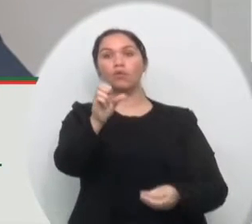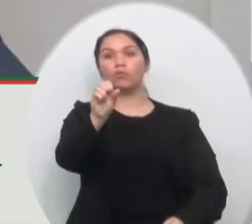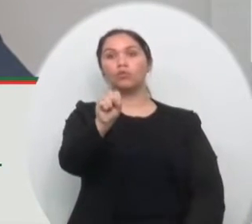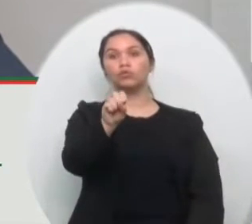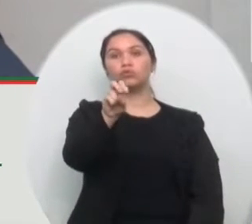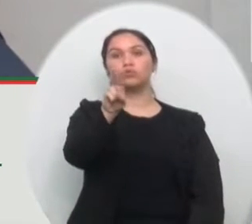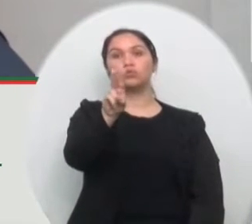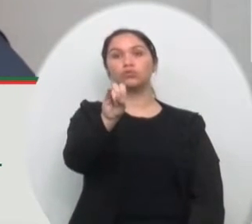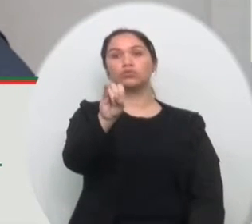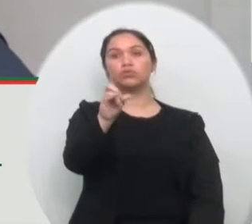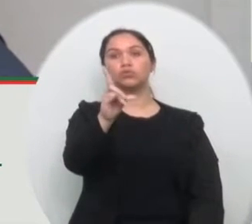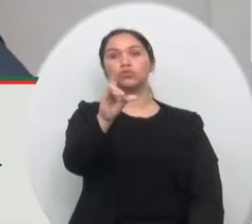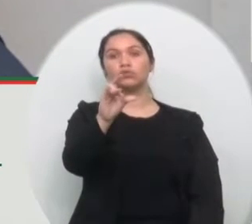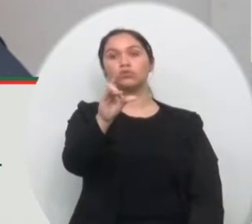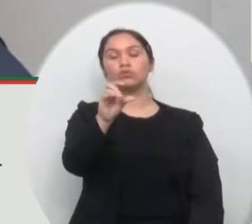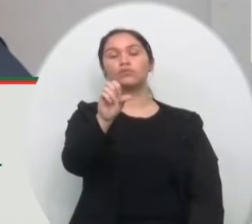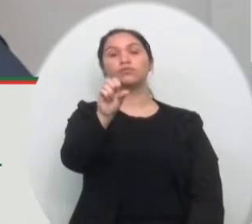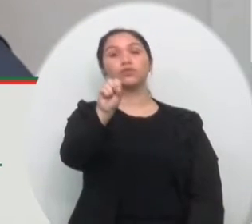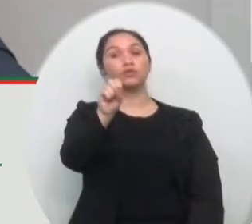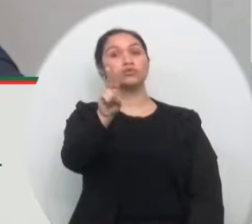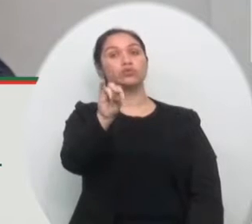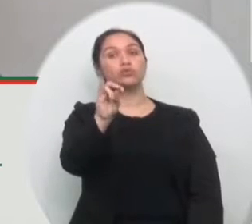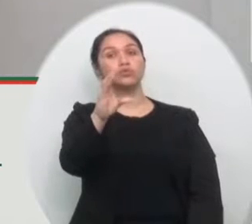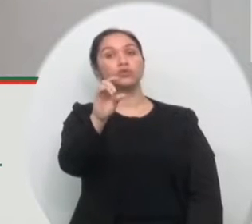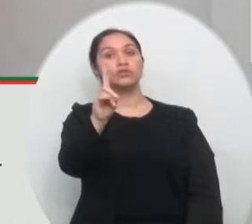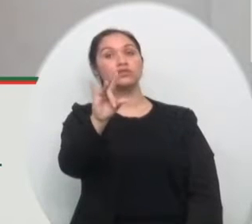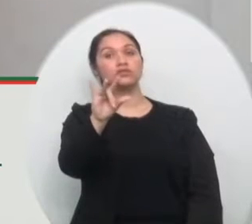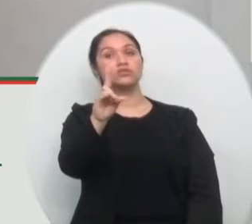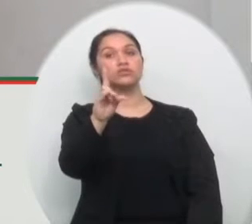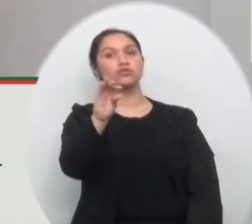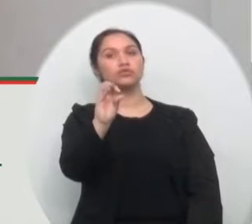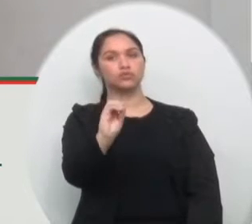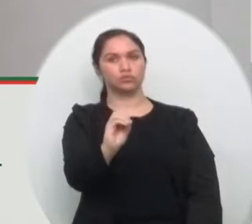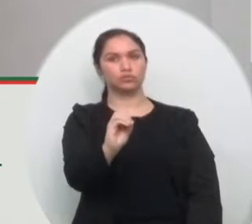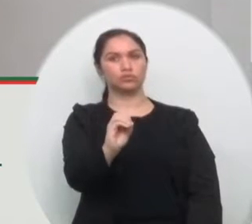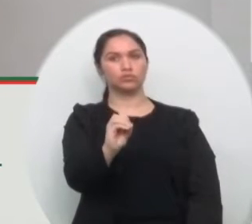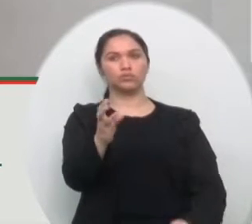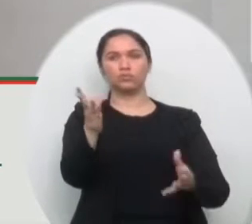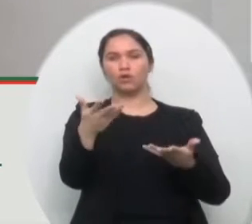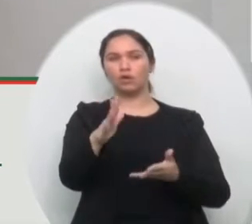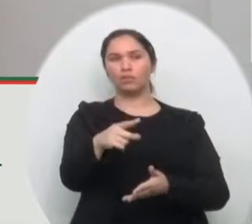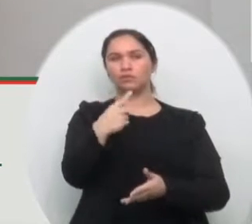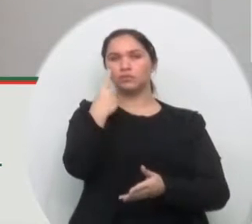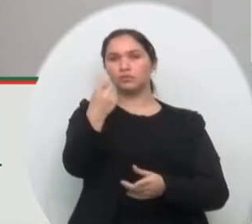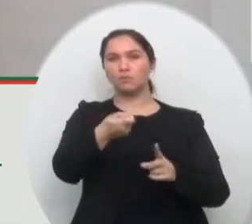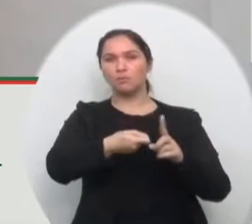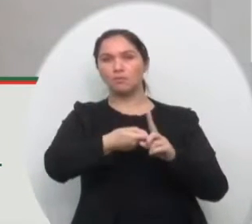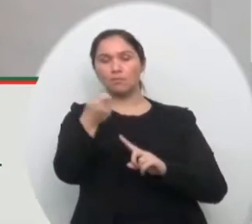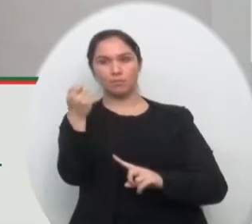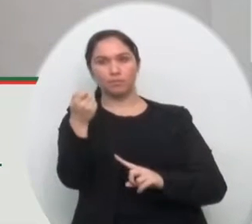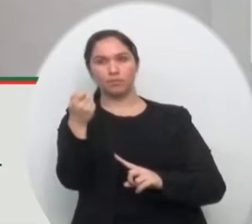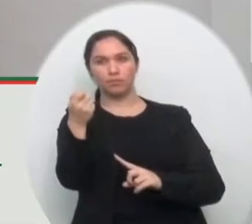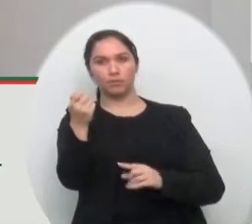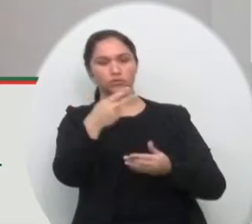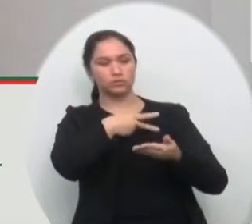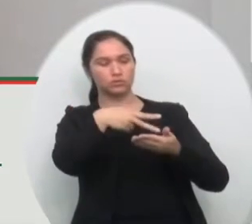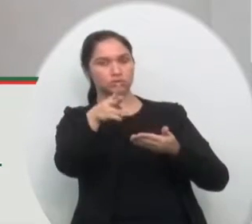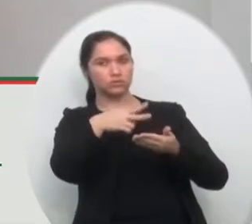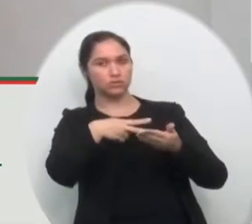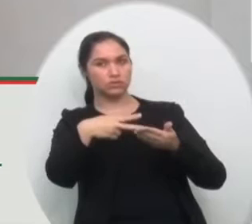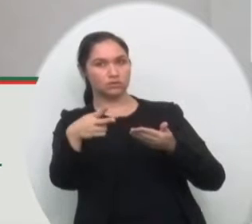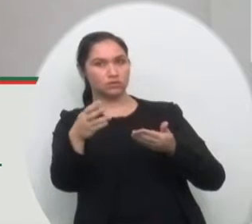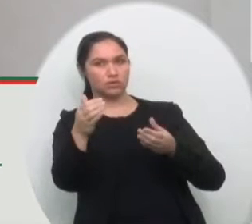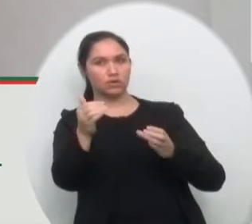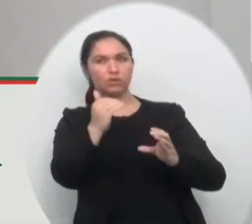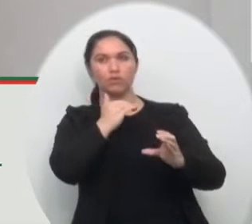tornou-se novamente à tona a questão de desenhos de WhatsApp enviados principalmente a crianças, direcionado